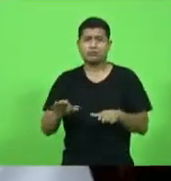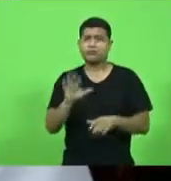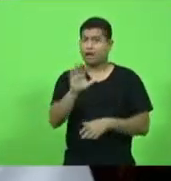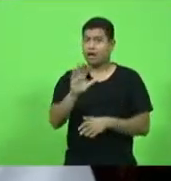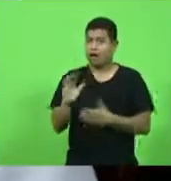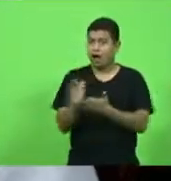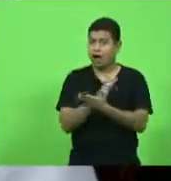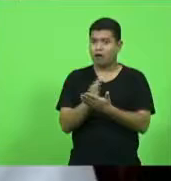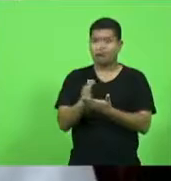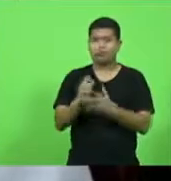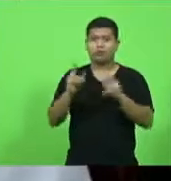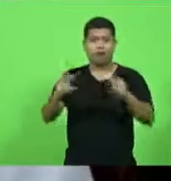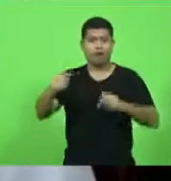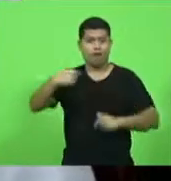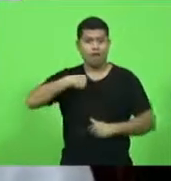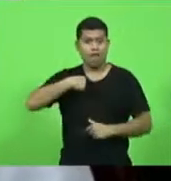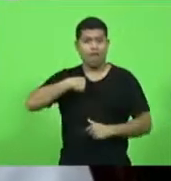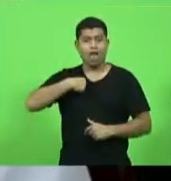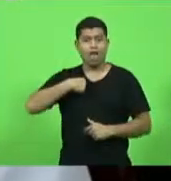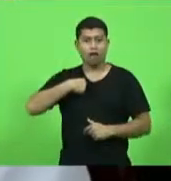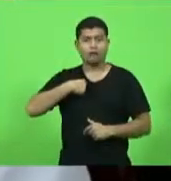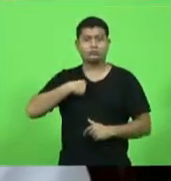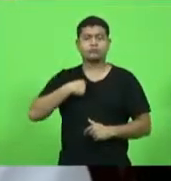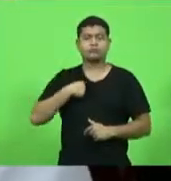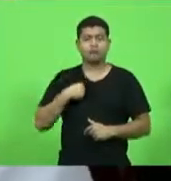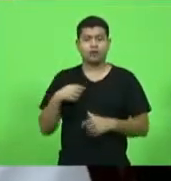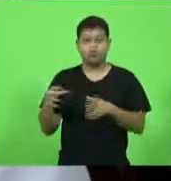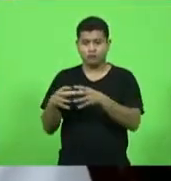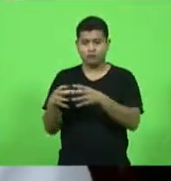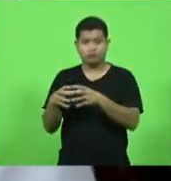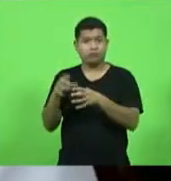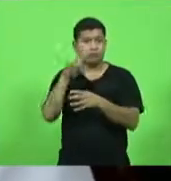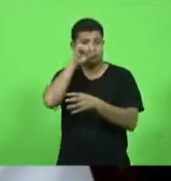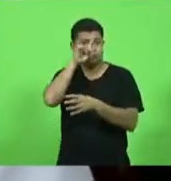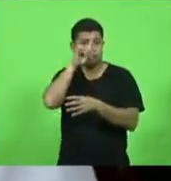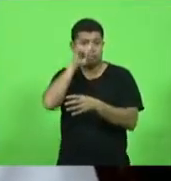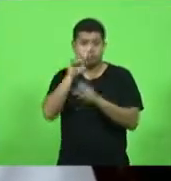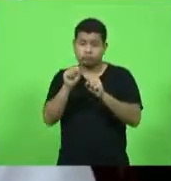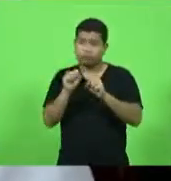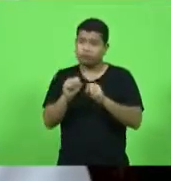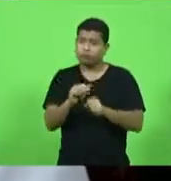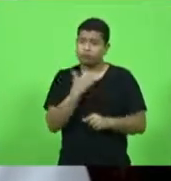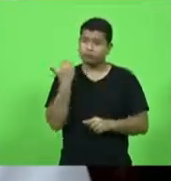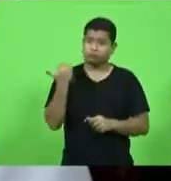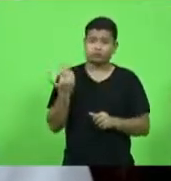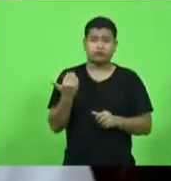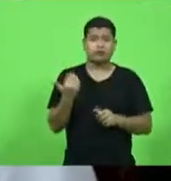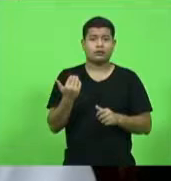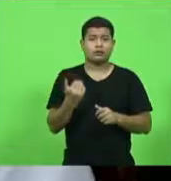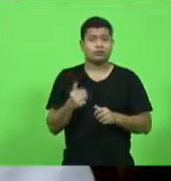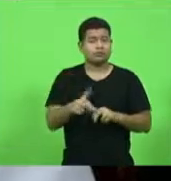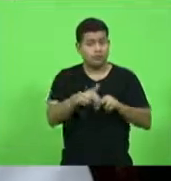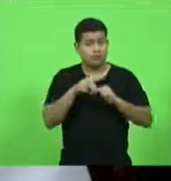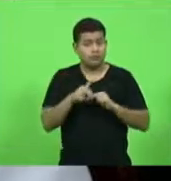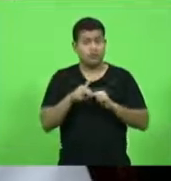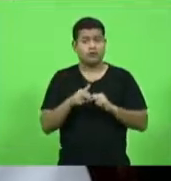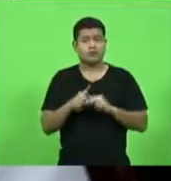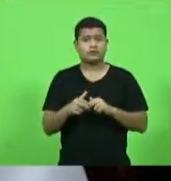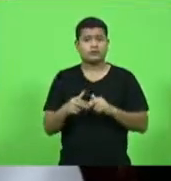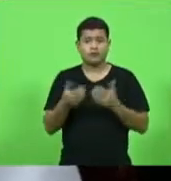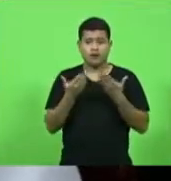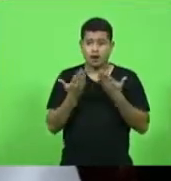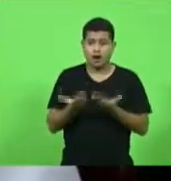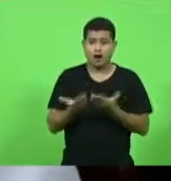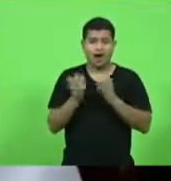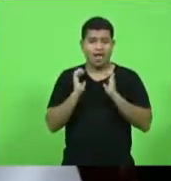sou, assim como outros, de grupo de risco. Portanto, esse código de boa conduta, ele